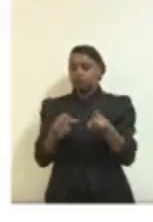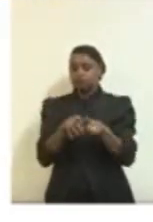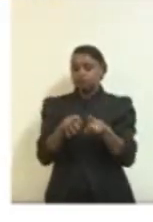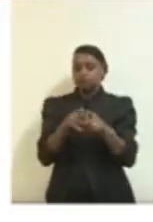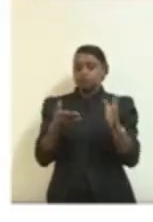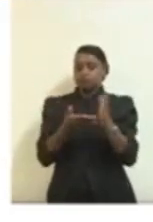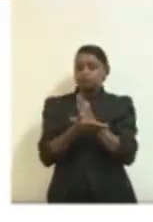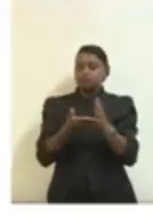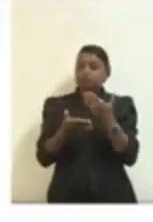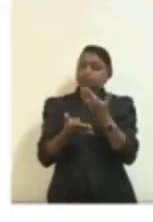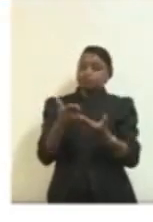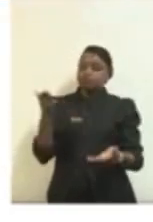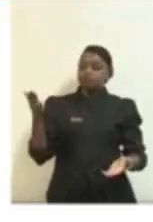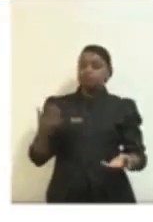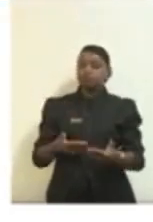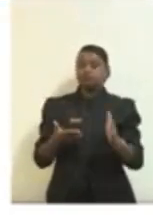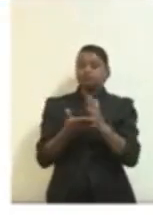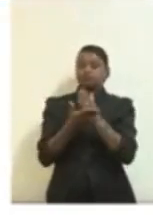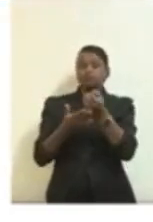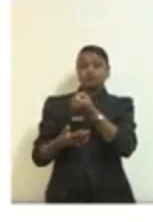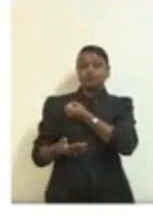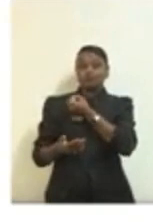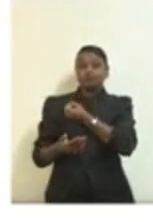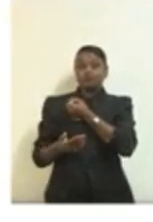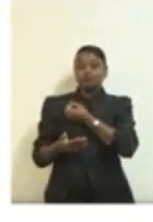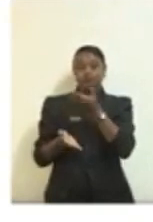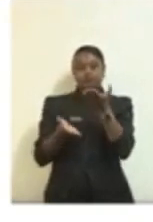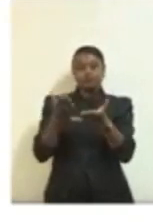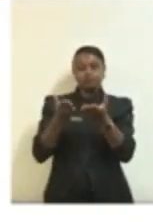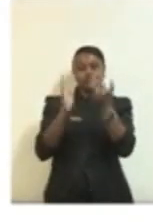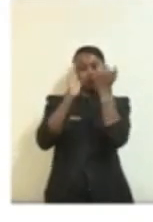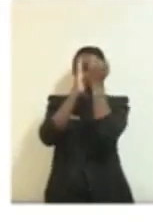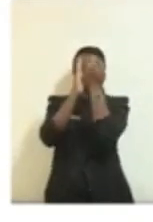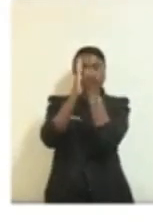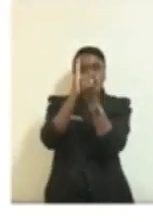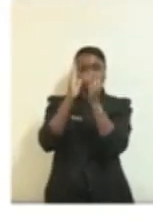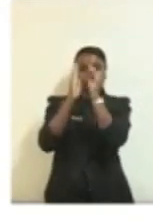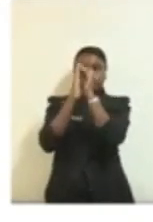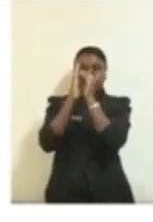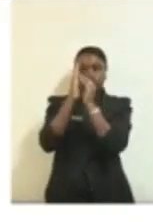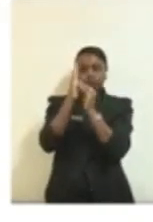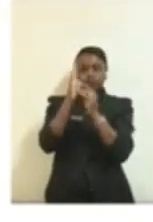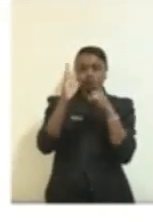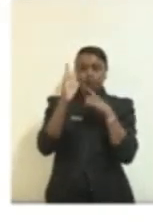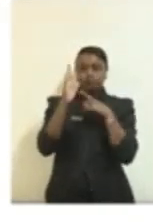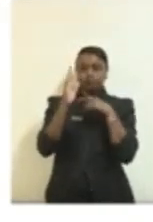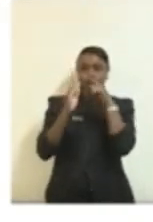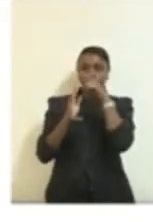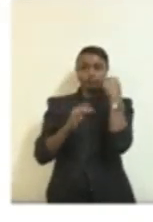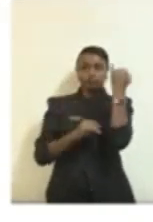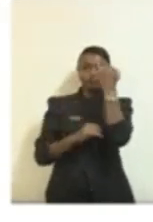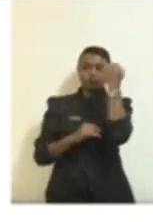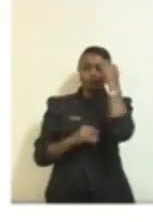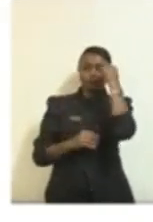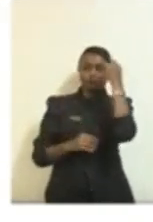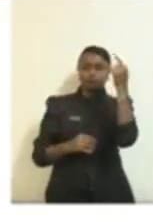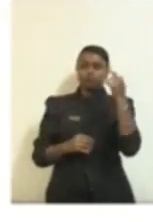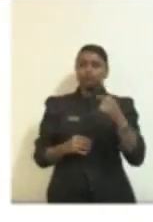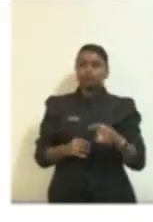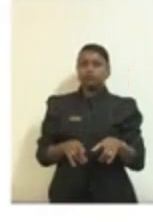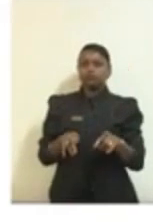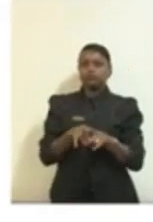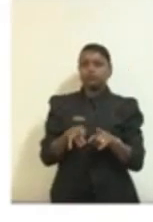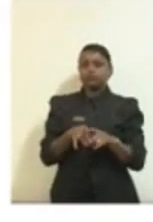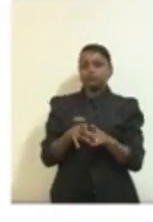polinizadores, né? Trago aqui alguns números de levantamentos, mas é um dado muito pontual. Acho que o conceito é importante. Obviamente, as